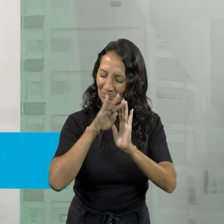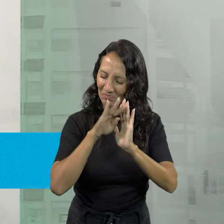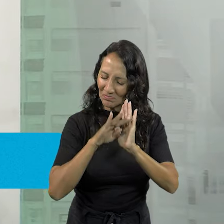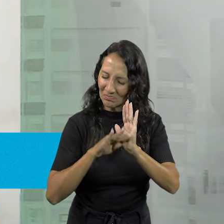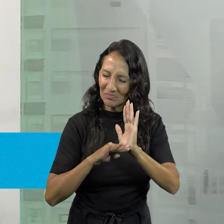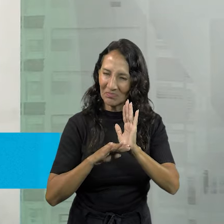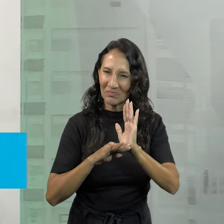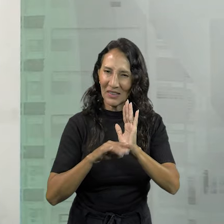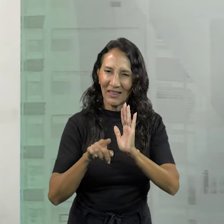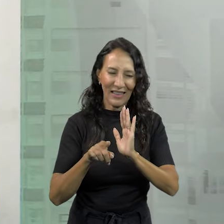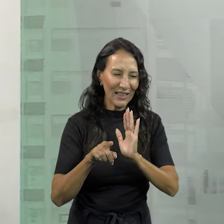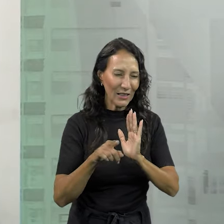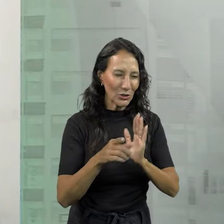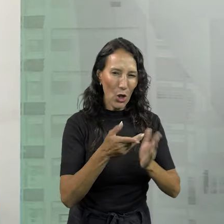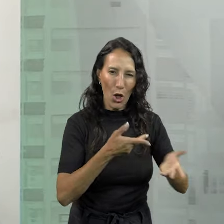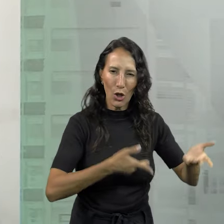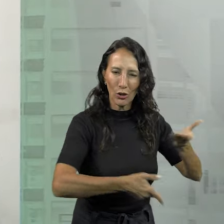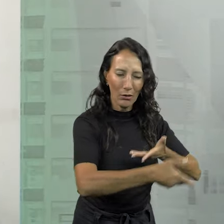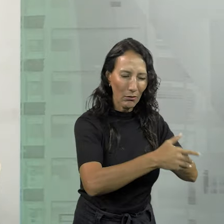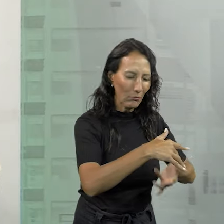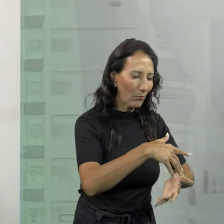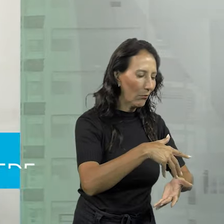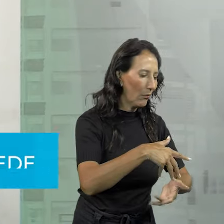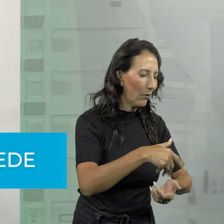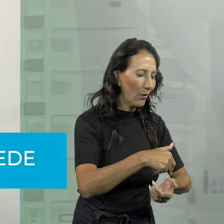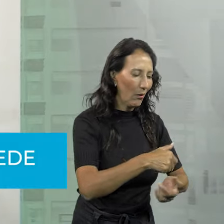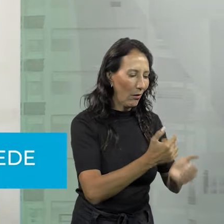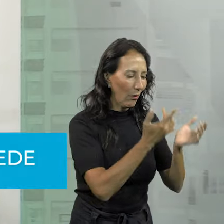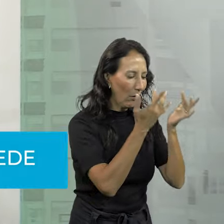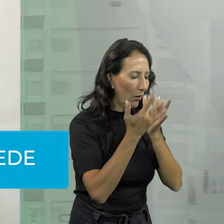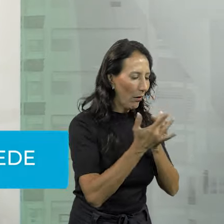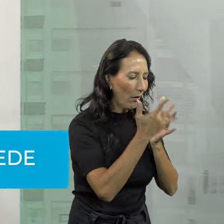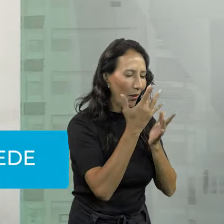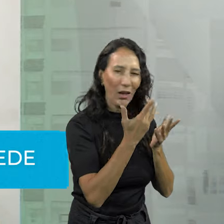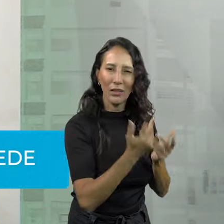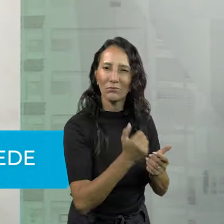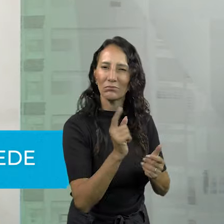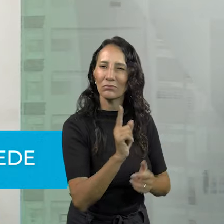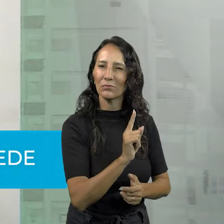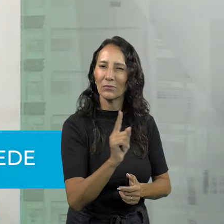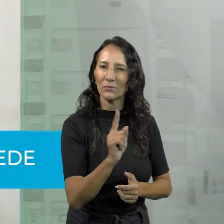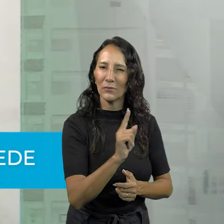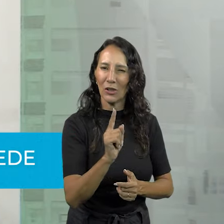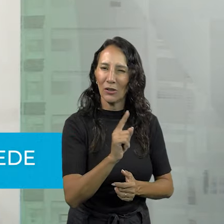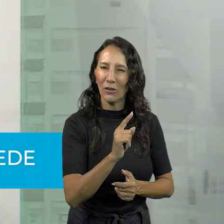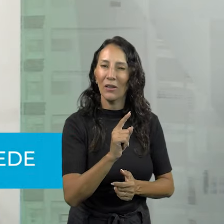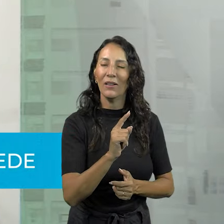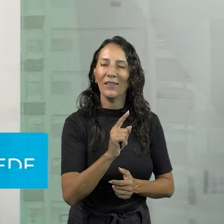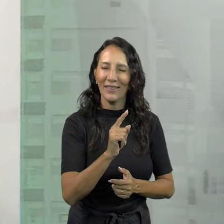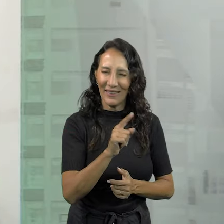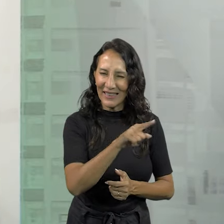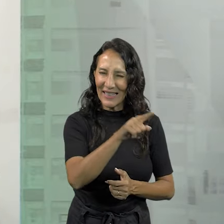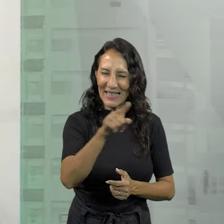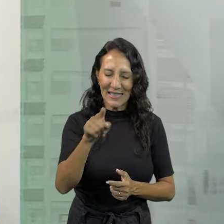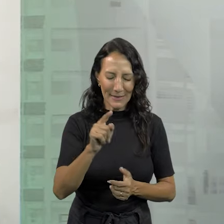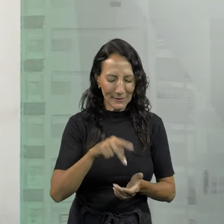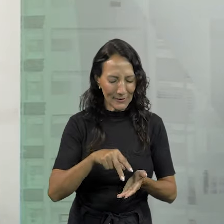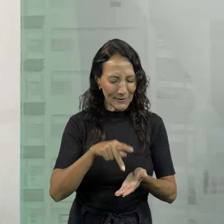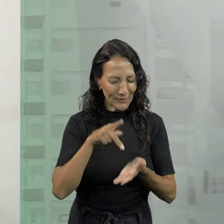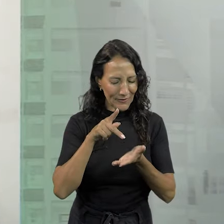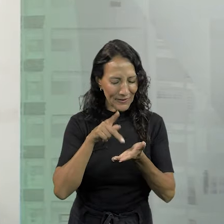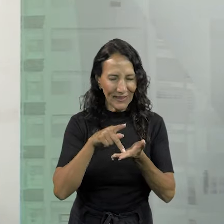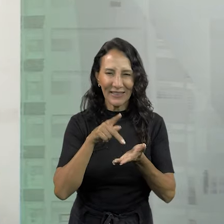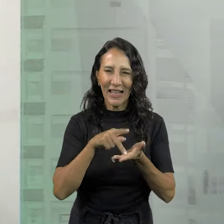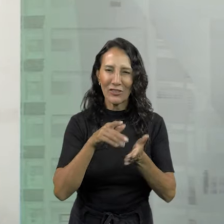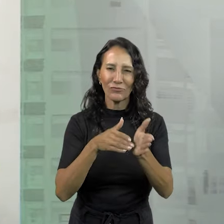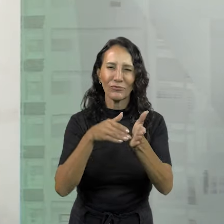negociem com o mundo, Pai Que elas não aceitem a mentira do mundo Mas que elas estejam firmadas na verdade A